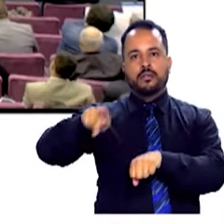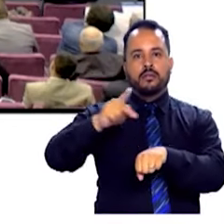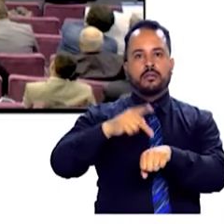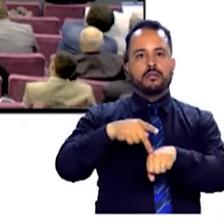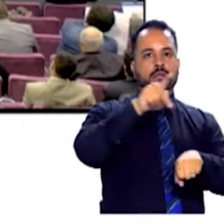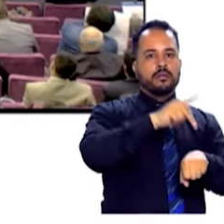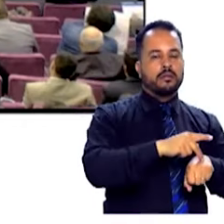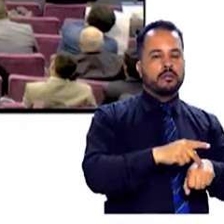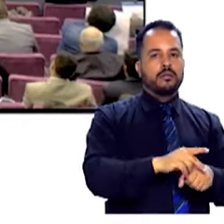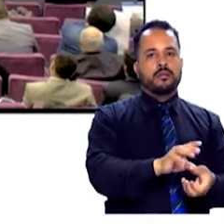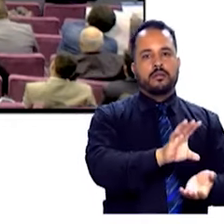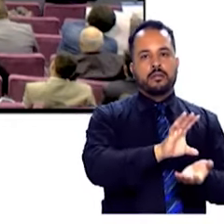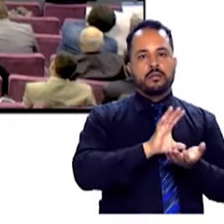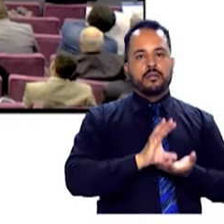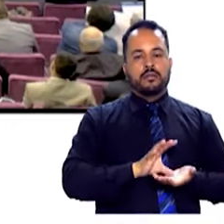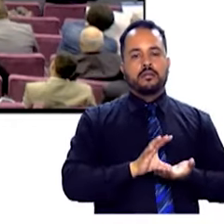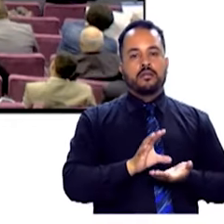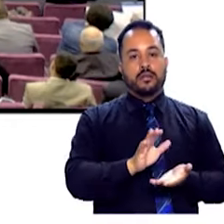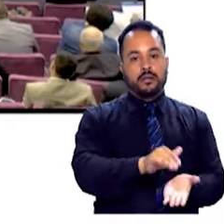eh